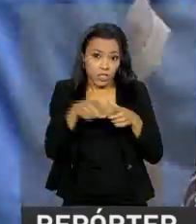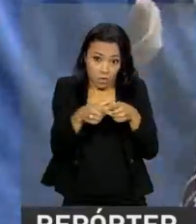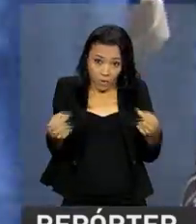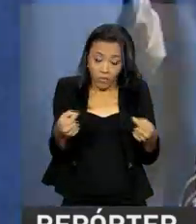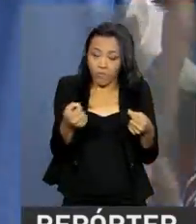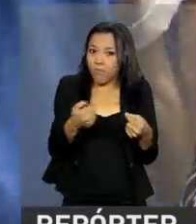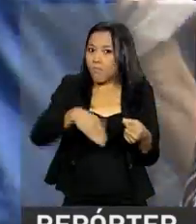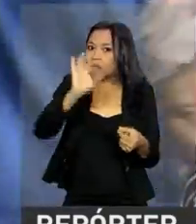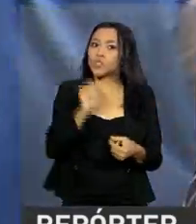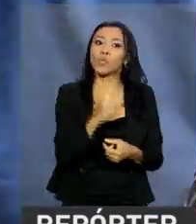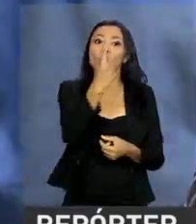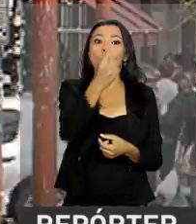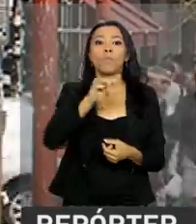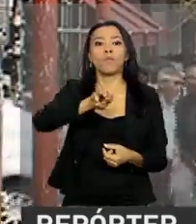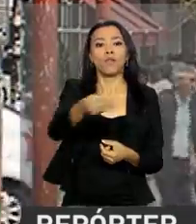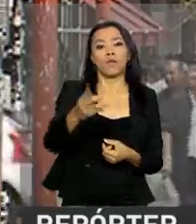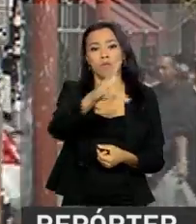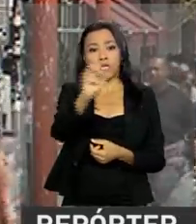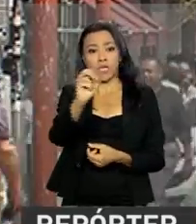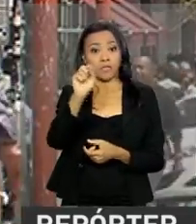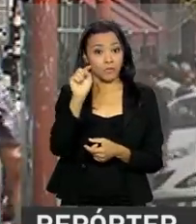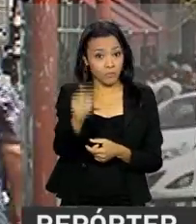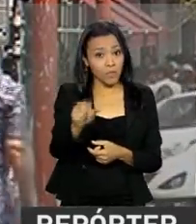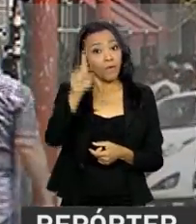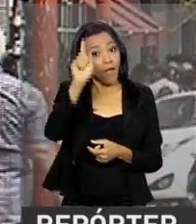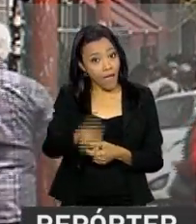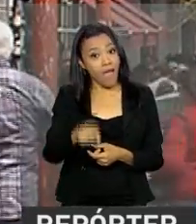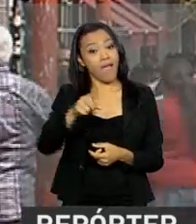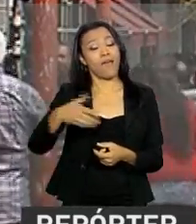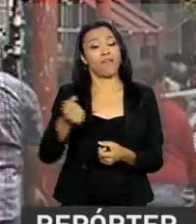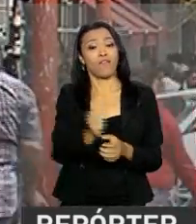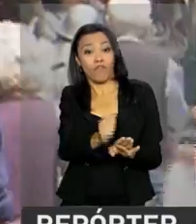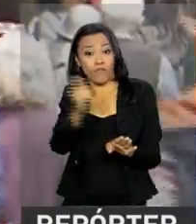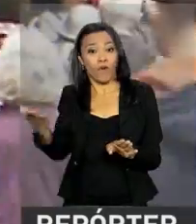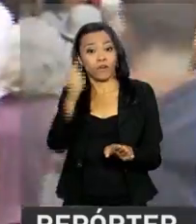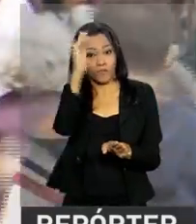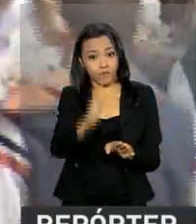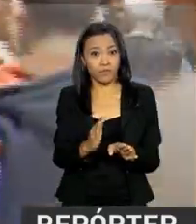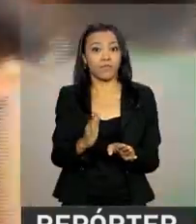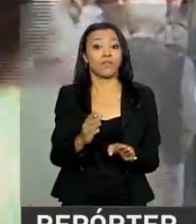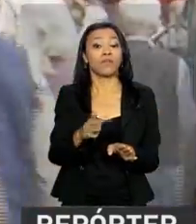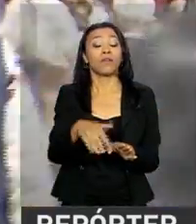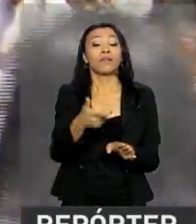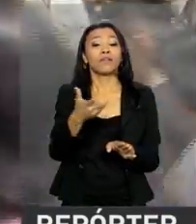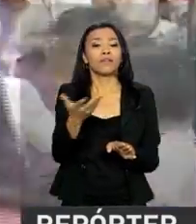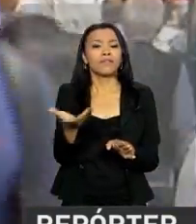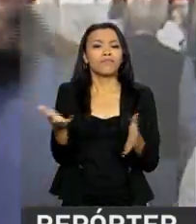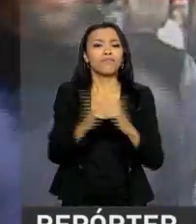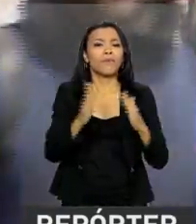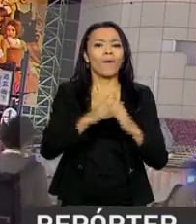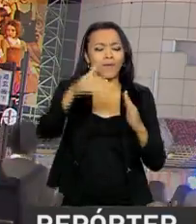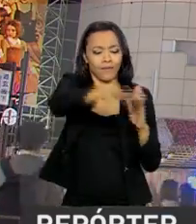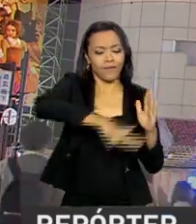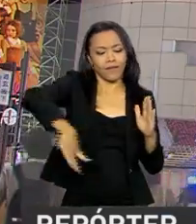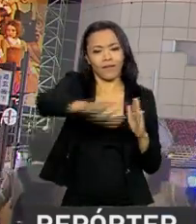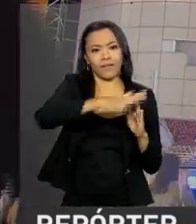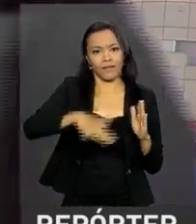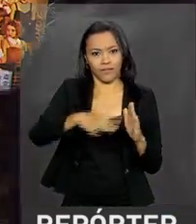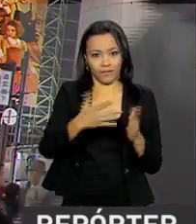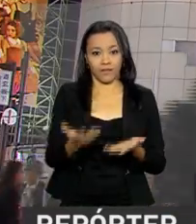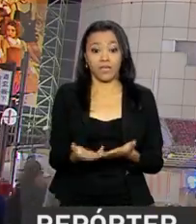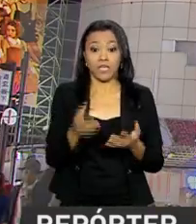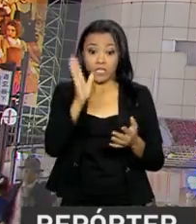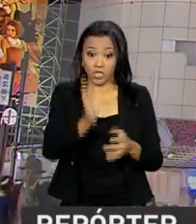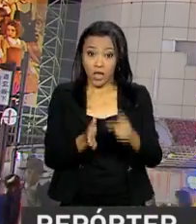de pessoas é a maior população de origem nipônica fora do Japão segundo o ministério das relações exteriores já os